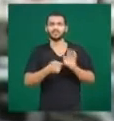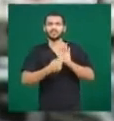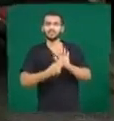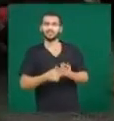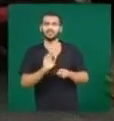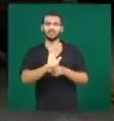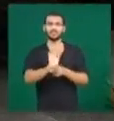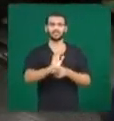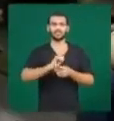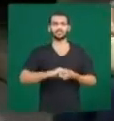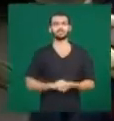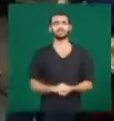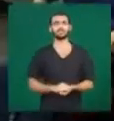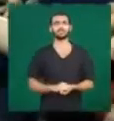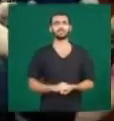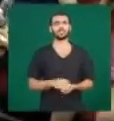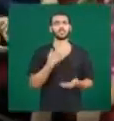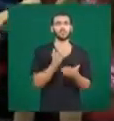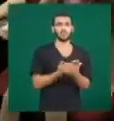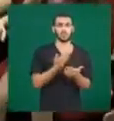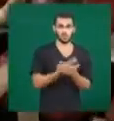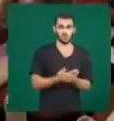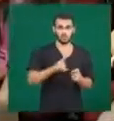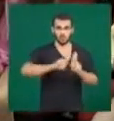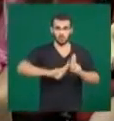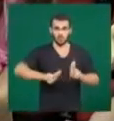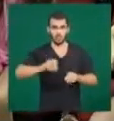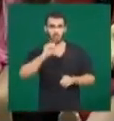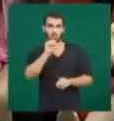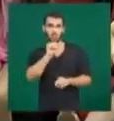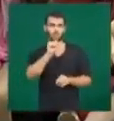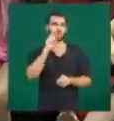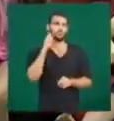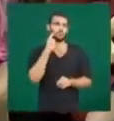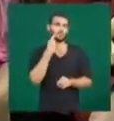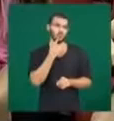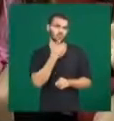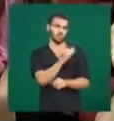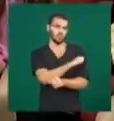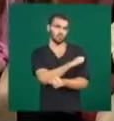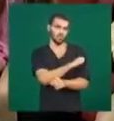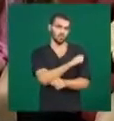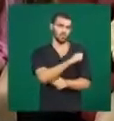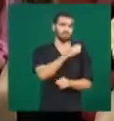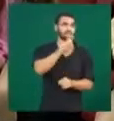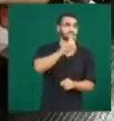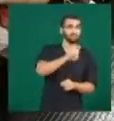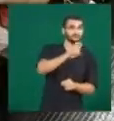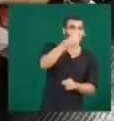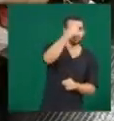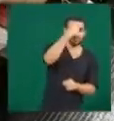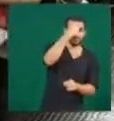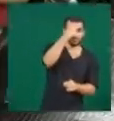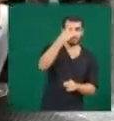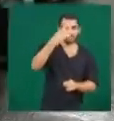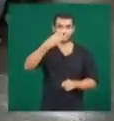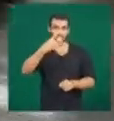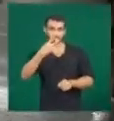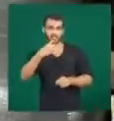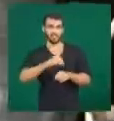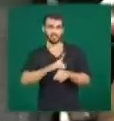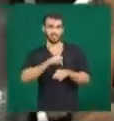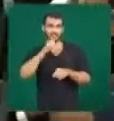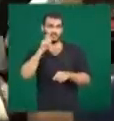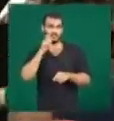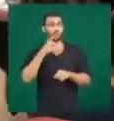filmes. Estudam na UFO 8 alunos surdos, 5 na graduação e 3 na pós-graduação, 1 no mestrado e 2